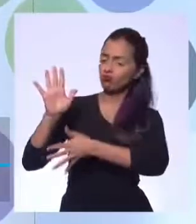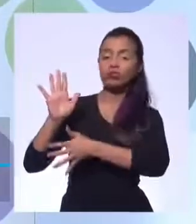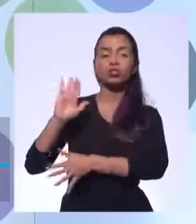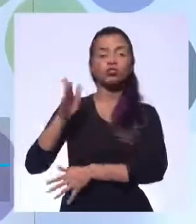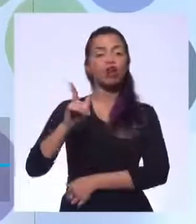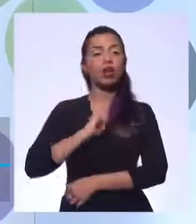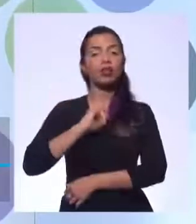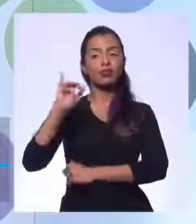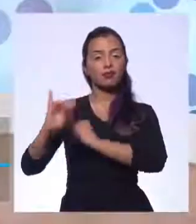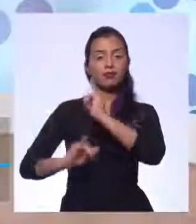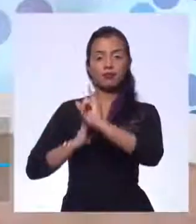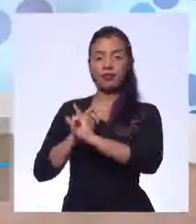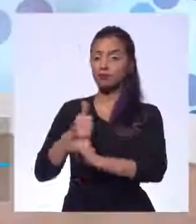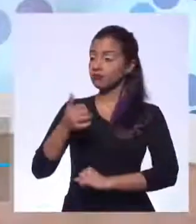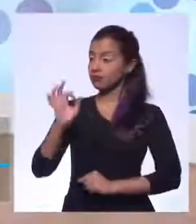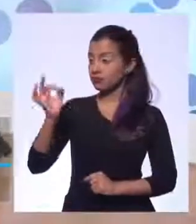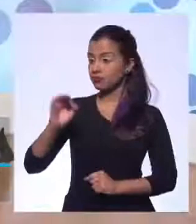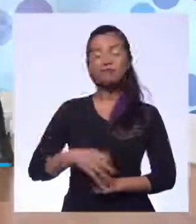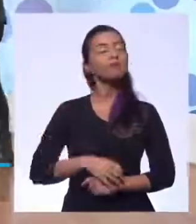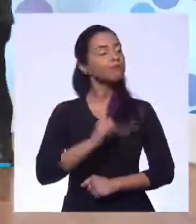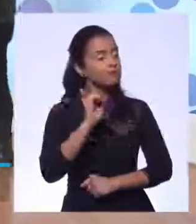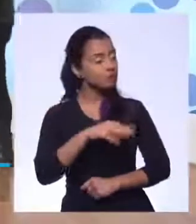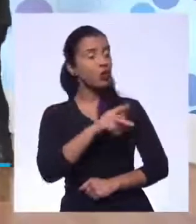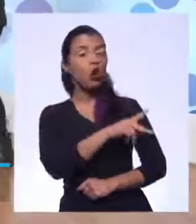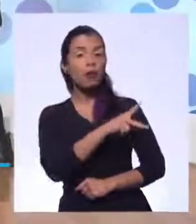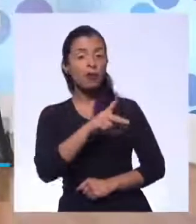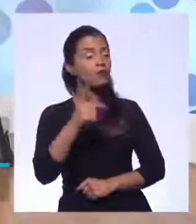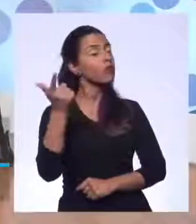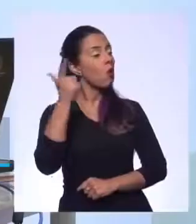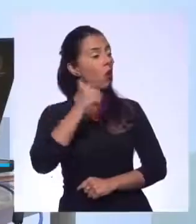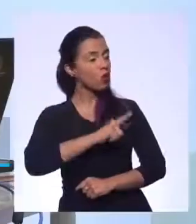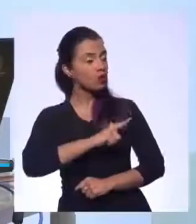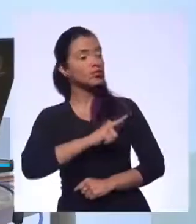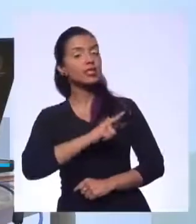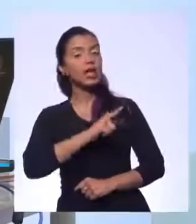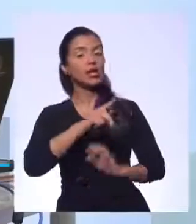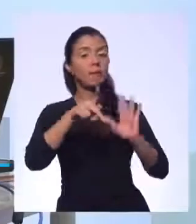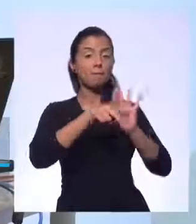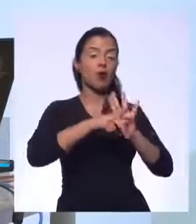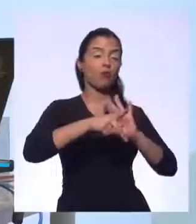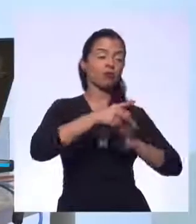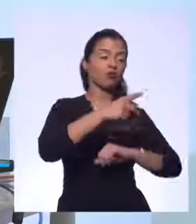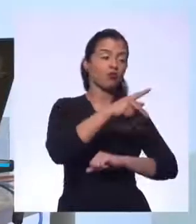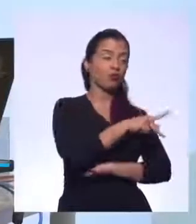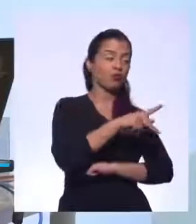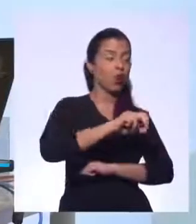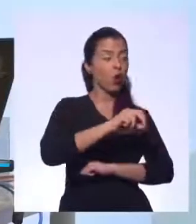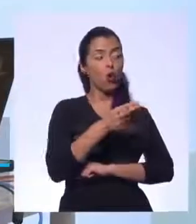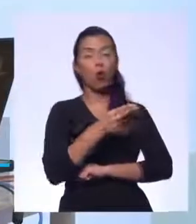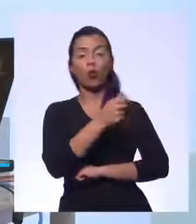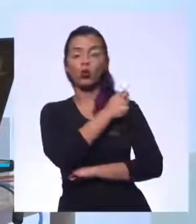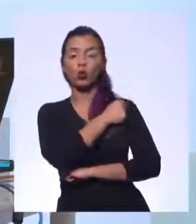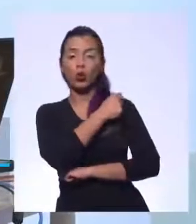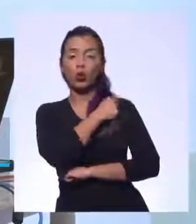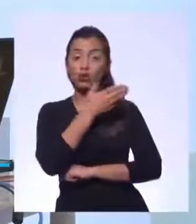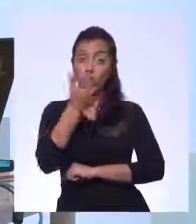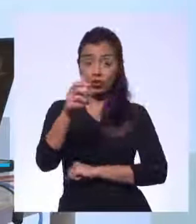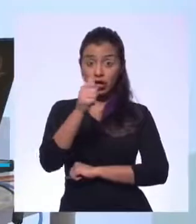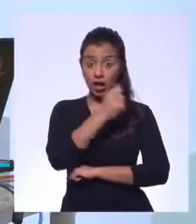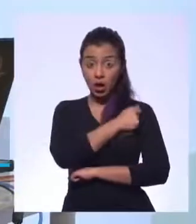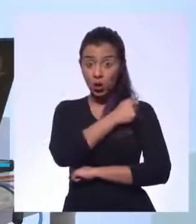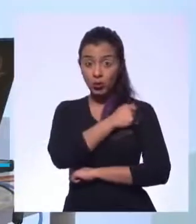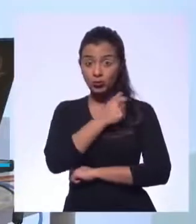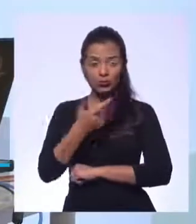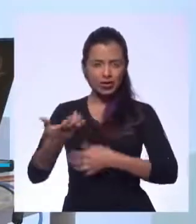Pro? Sim, os professores conseguem pegar tanto do aluno quanto do professor. Então, o aluno que não tiver, que de repente não recebeu